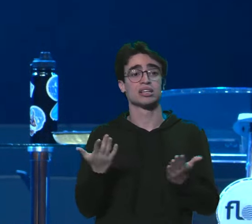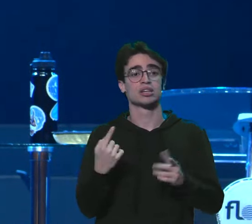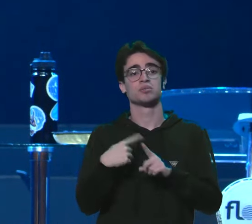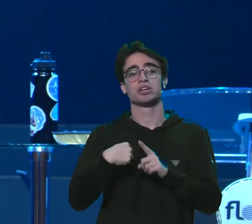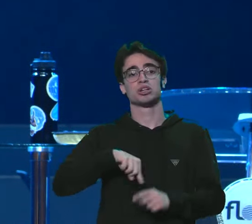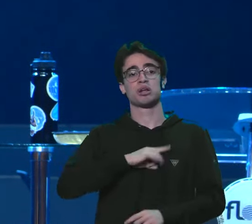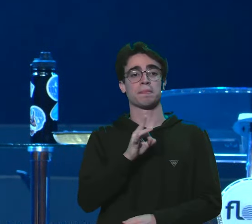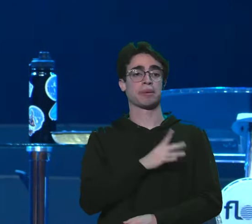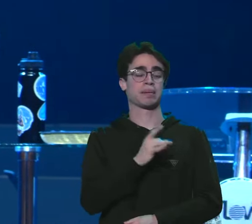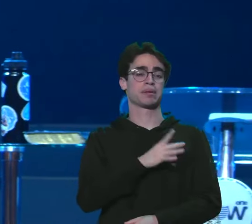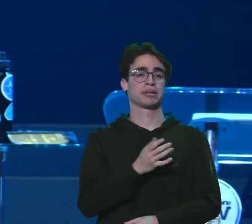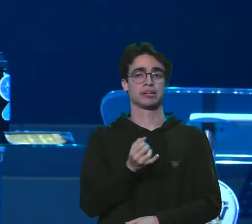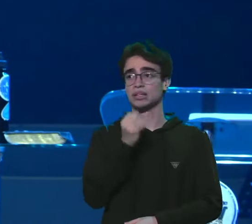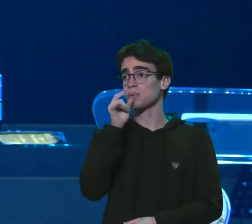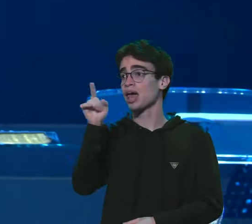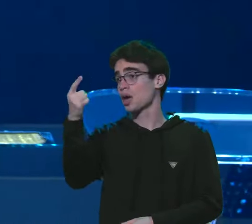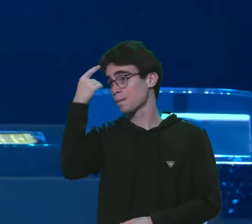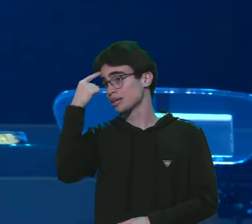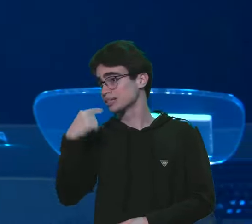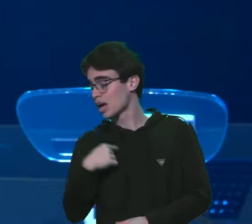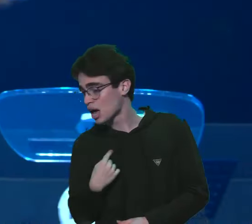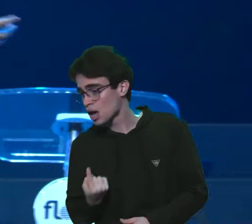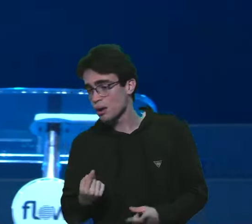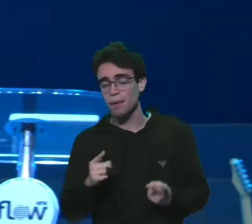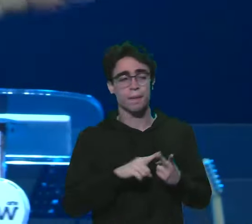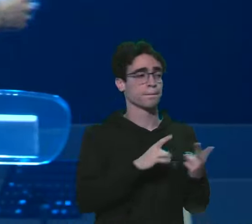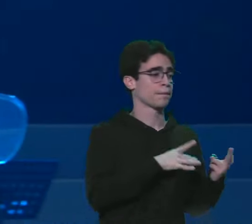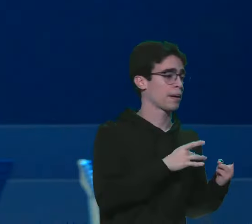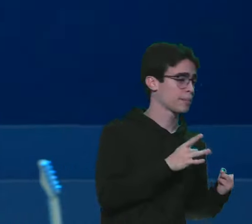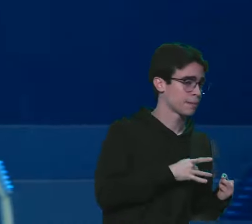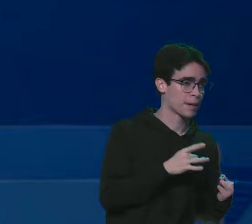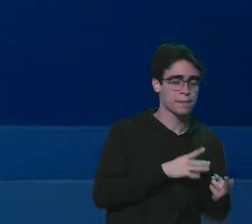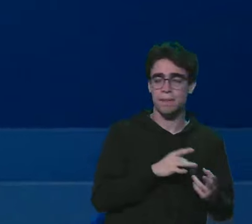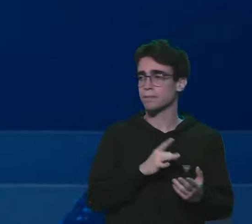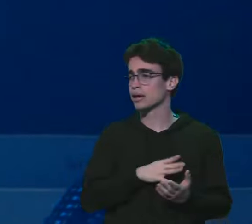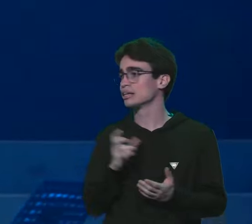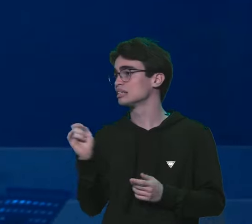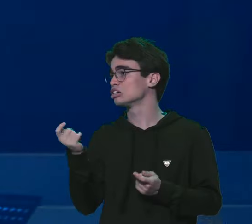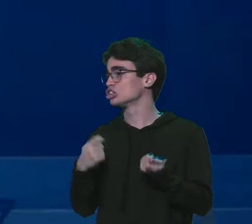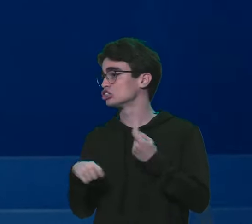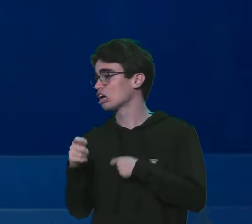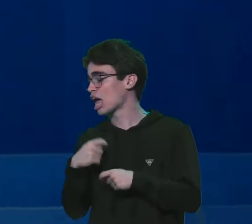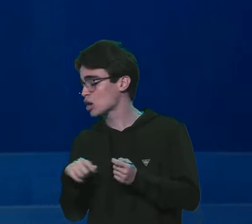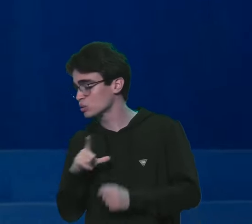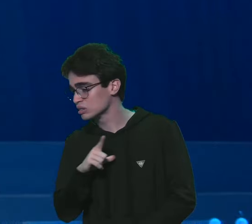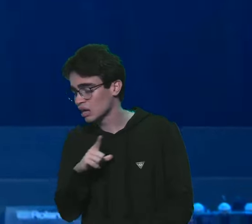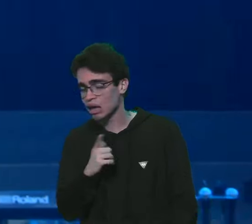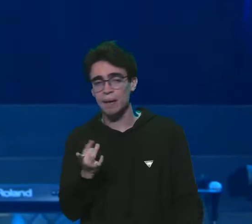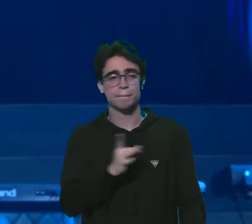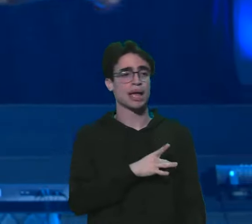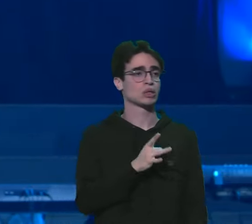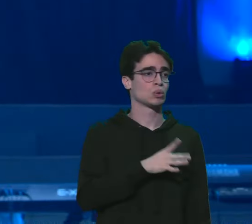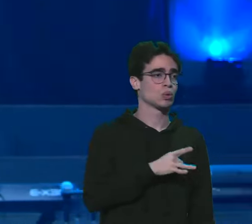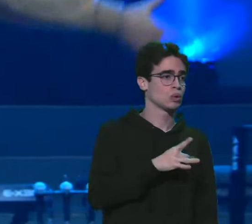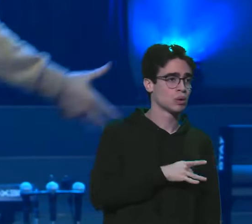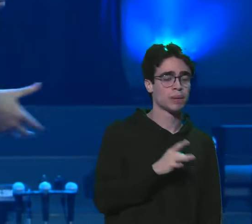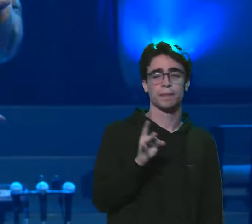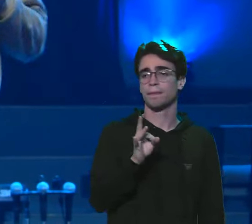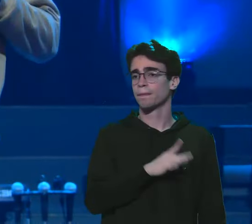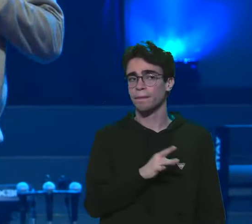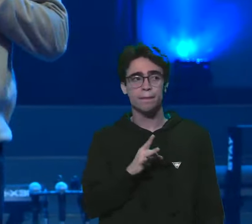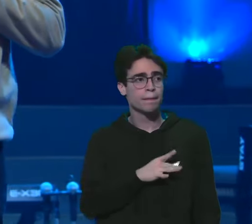Medo do que as pessoas pensam, medo se eu vou conseguir, medo, medo, medo, medo se vai ter dinheiro no final do mês, medo,